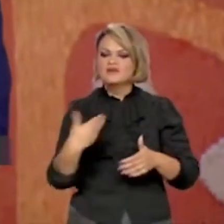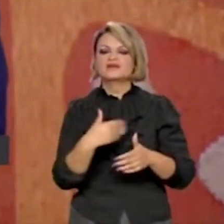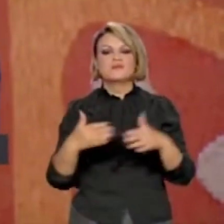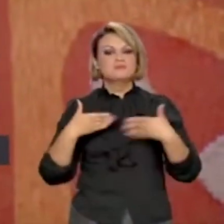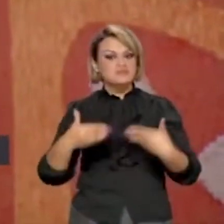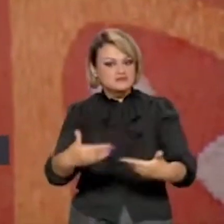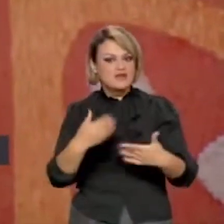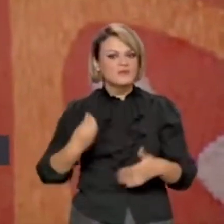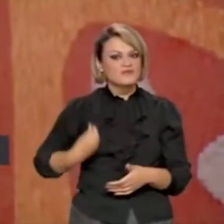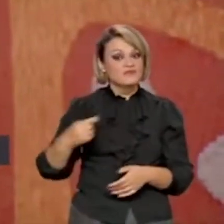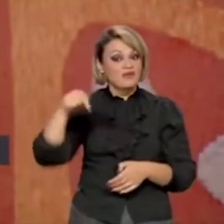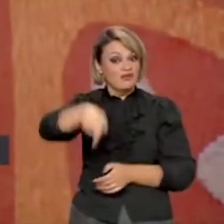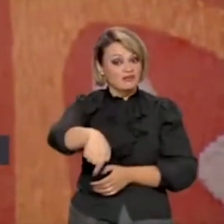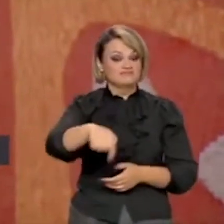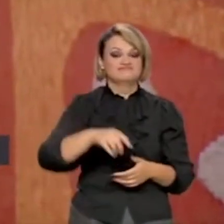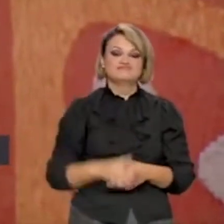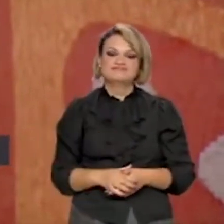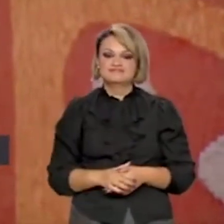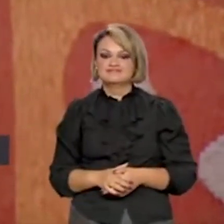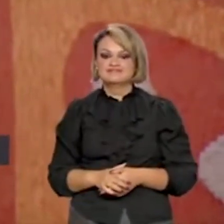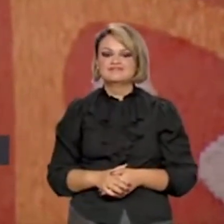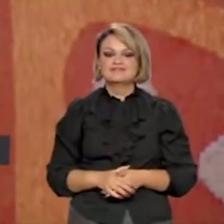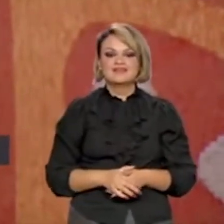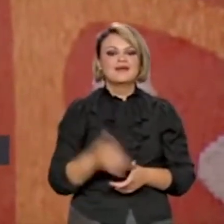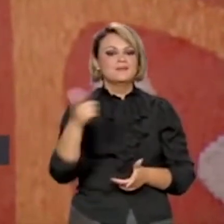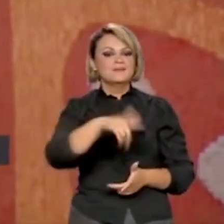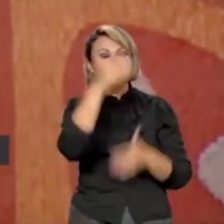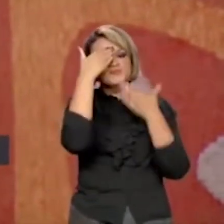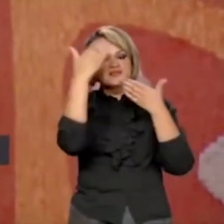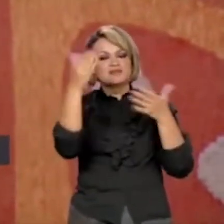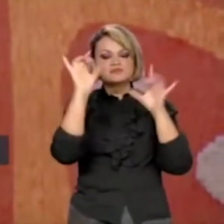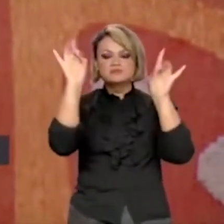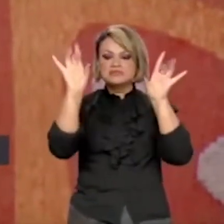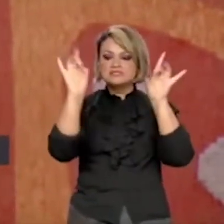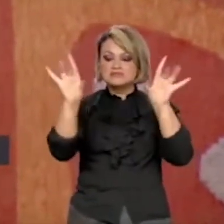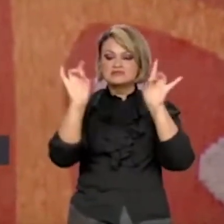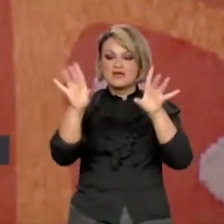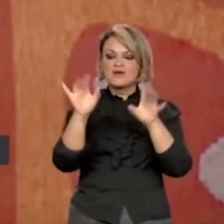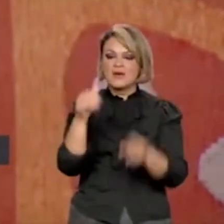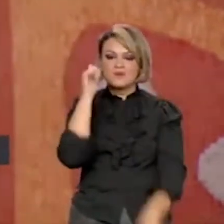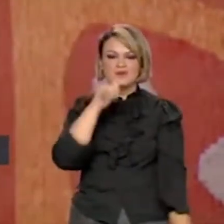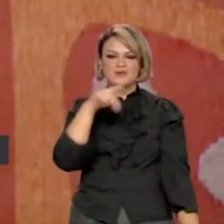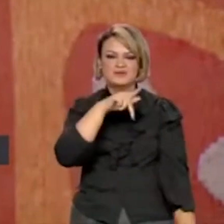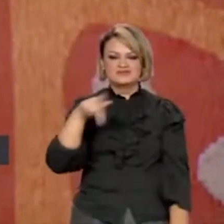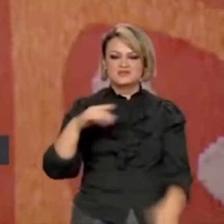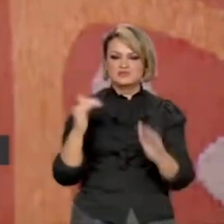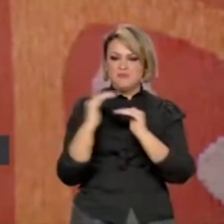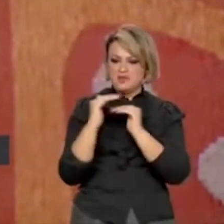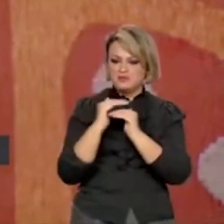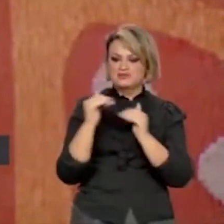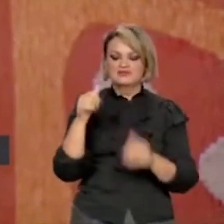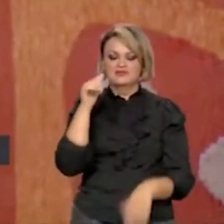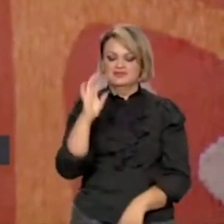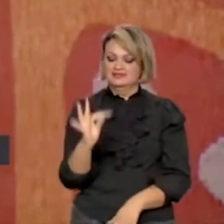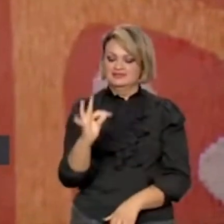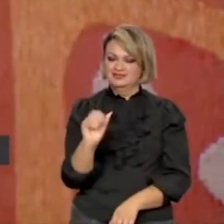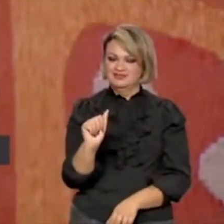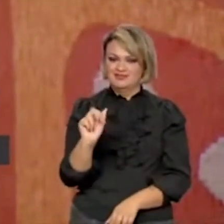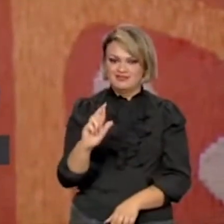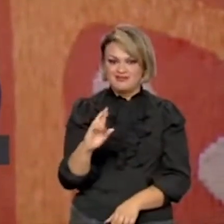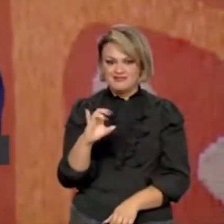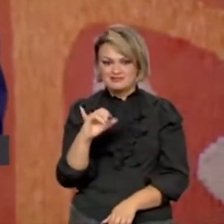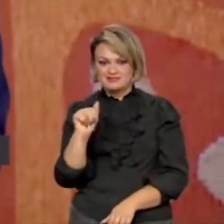Ministérios aqui presentes quero fazer um agradecimento especial a presidenta do Banco do Brasil tarciana